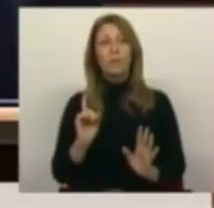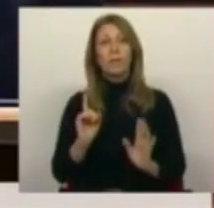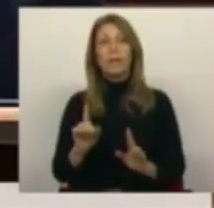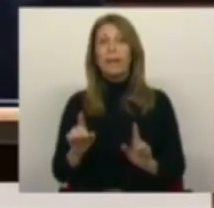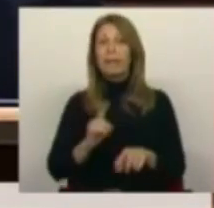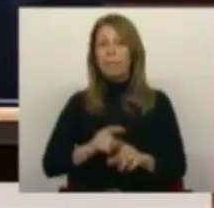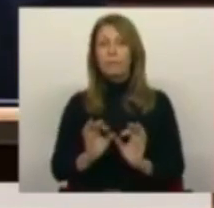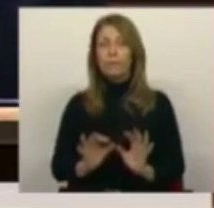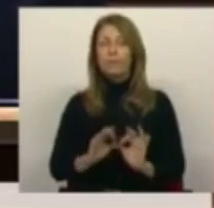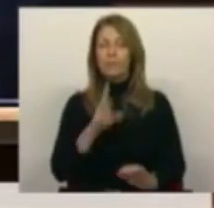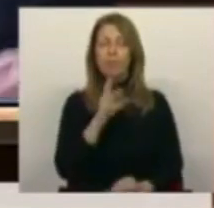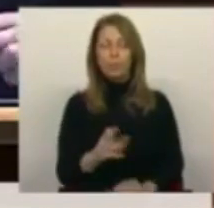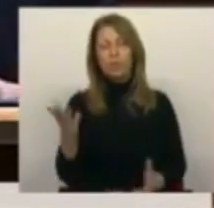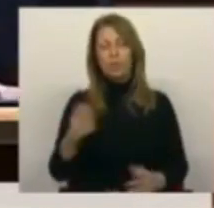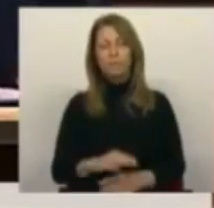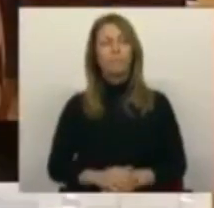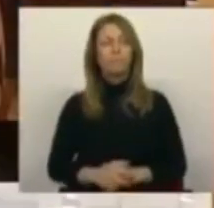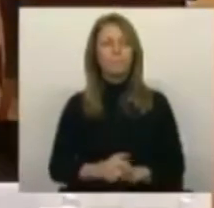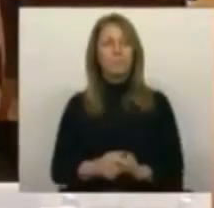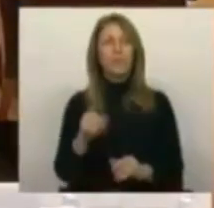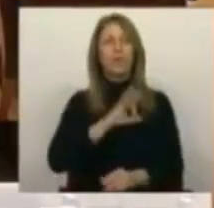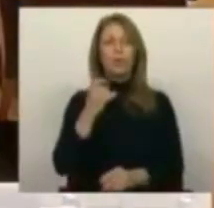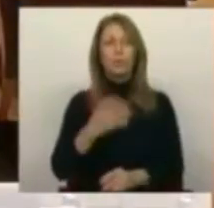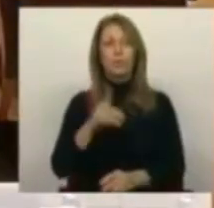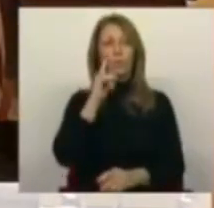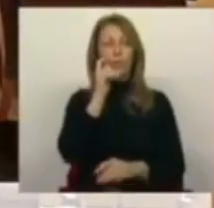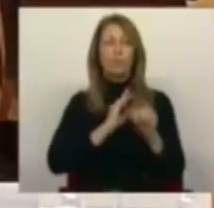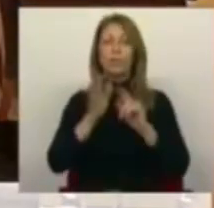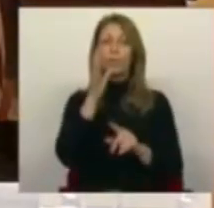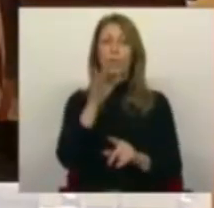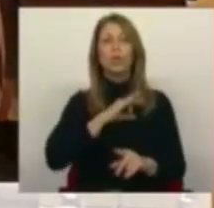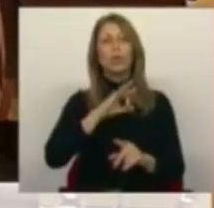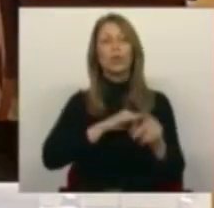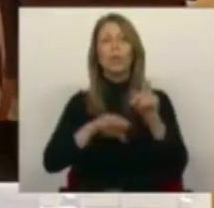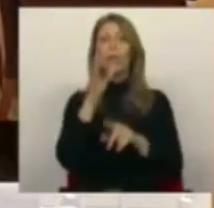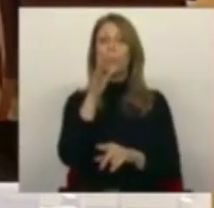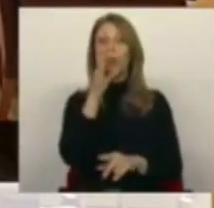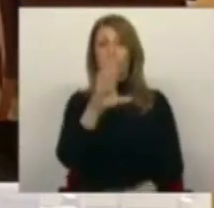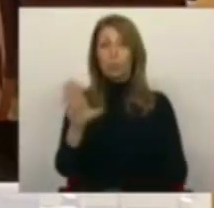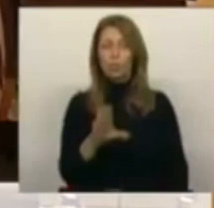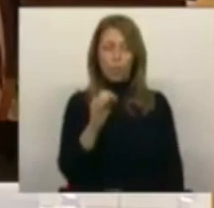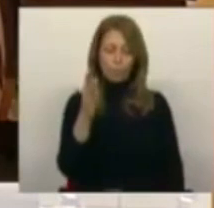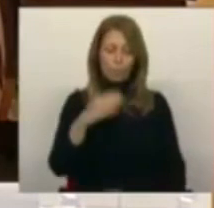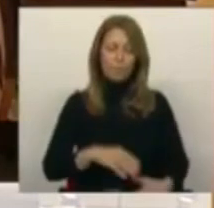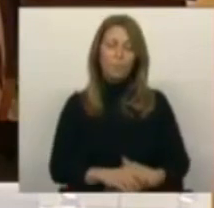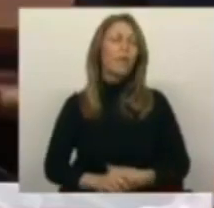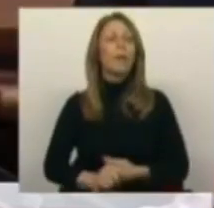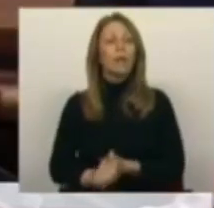para responder. Faça, Sra. Ministra. Sr. Presidente, senhoras e senhores deputados, Sr. Deputado Figueiredo,